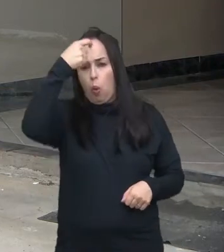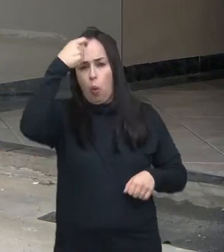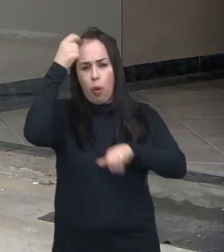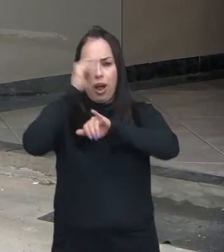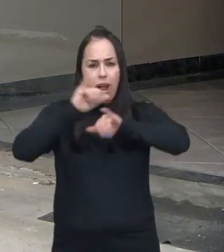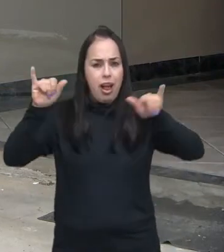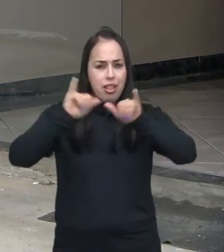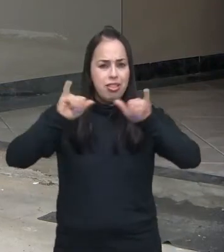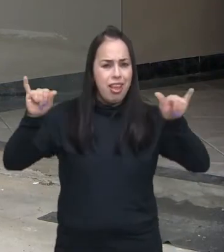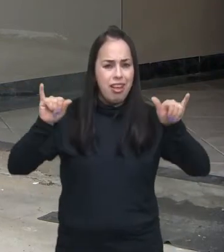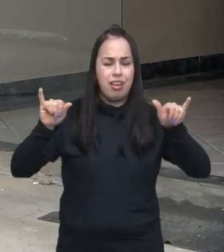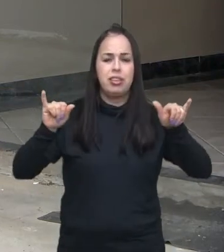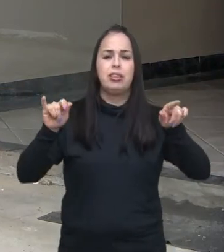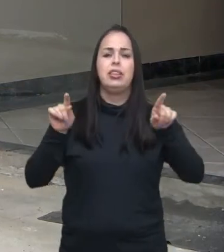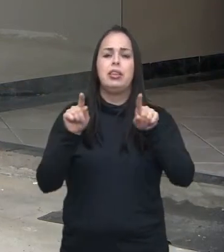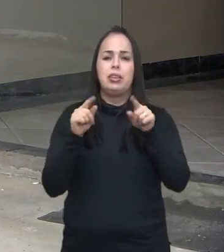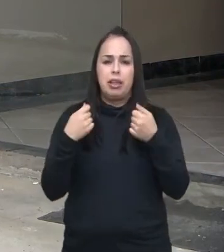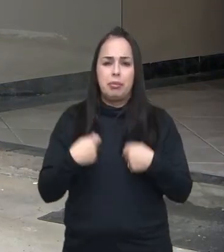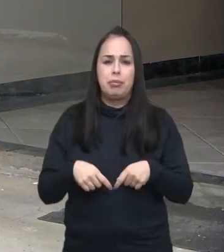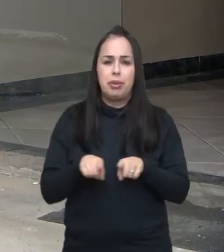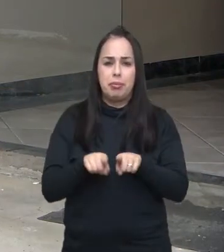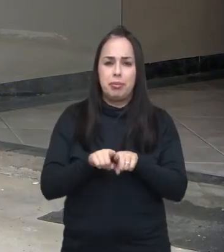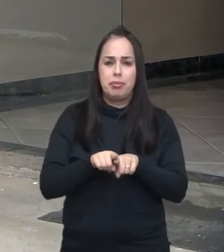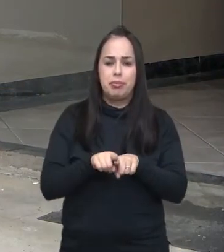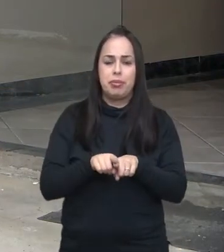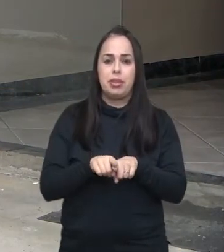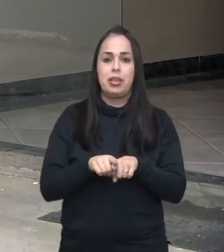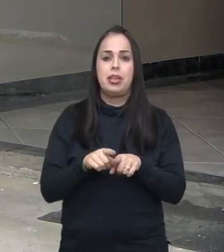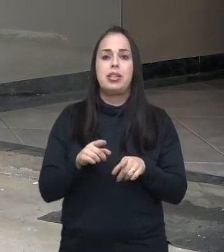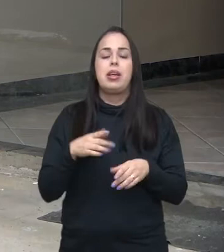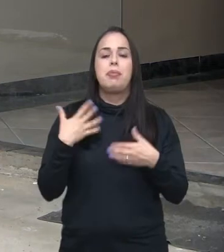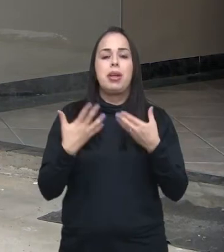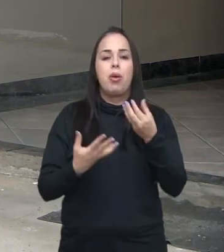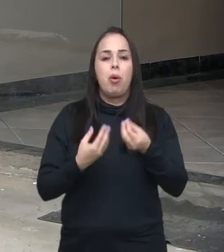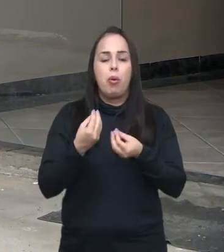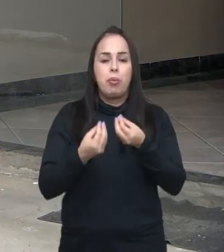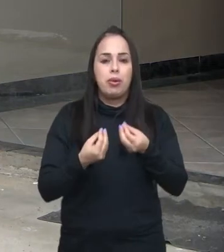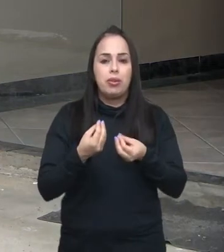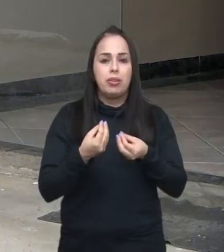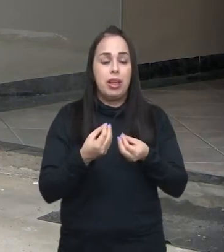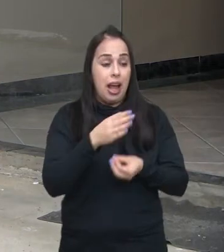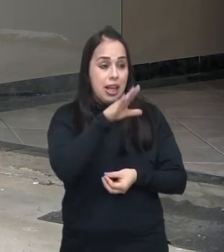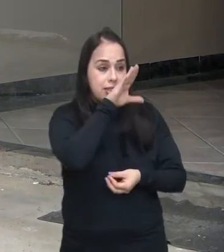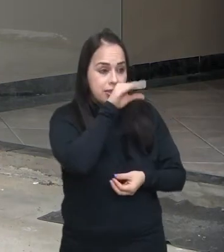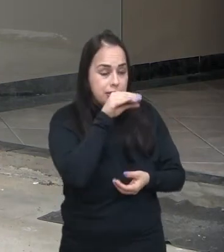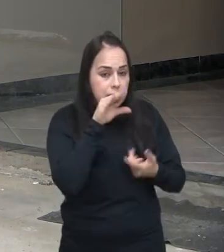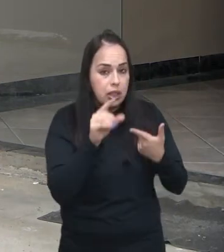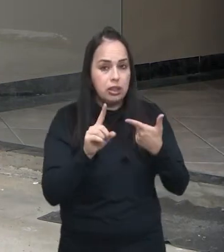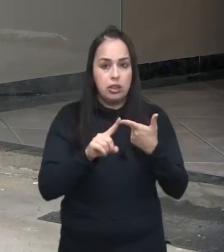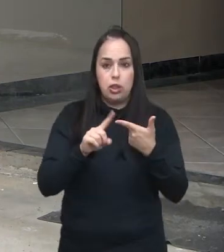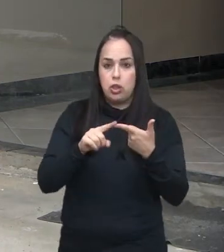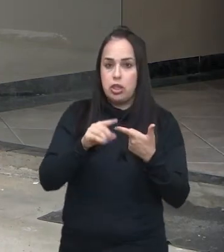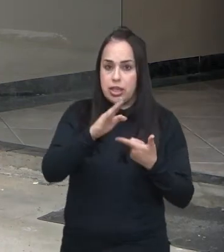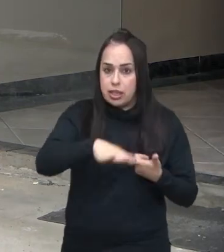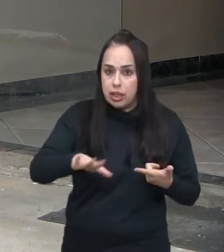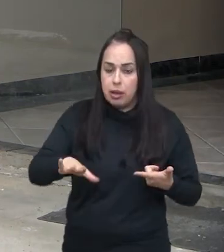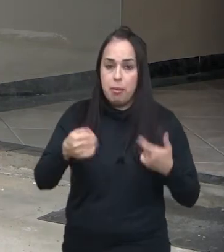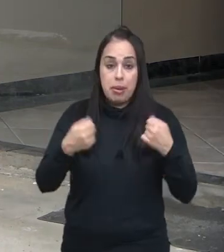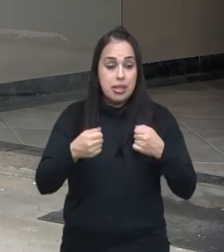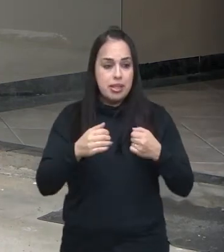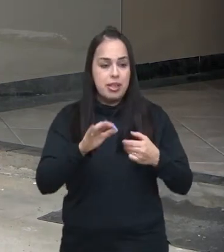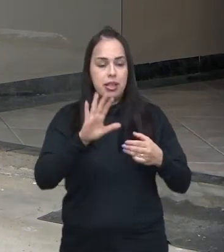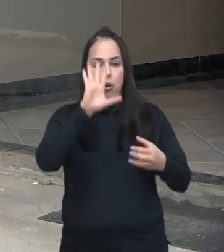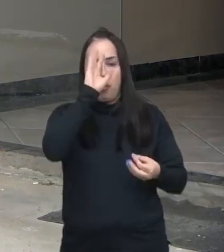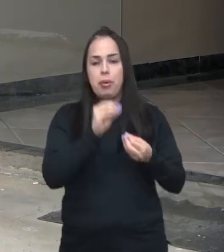nós precisamos conscientizar e informar. Nós precisamos falar sobre a rede de proteção. As crianças e adolescentes precisam saber